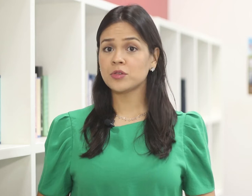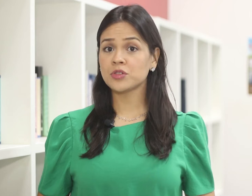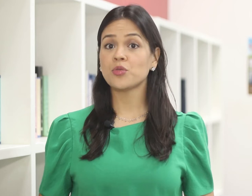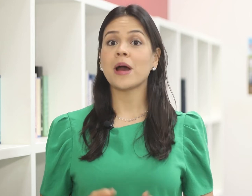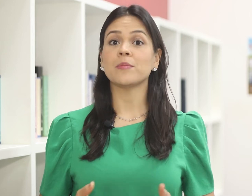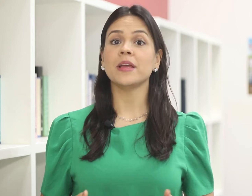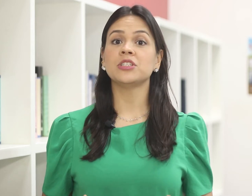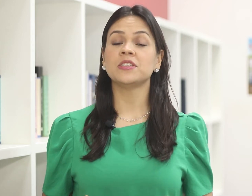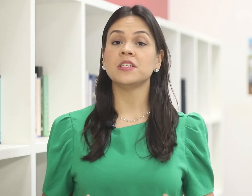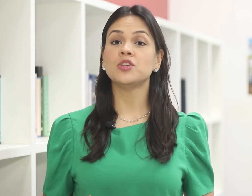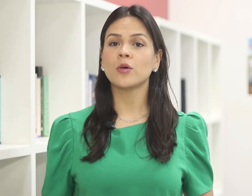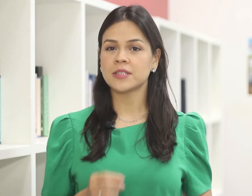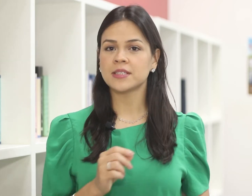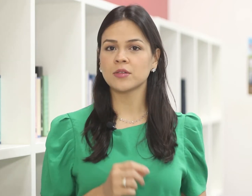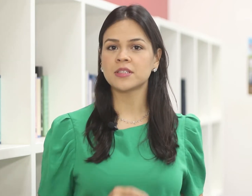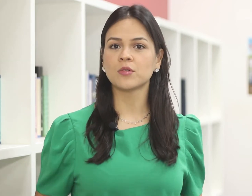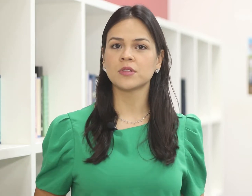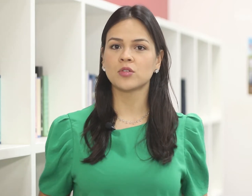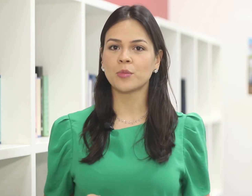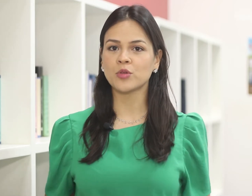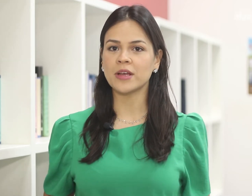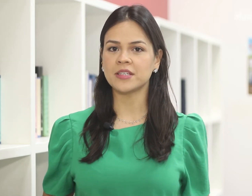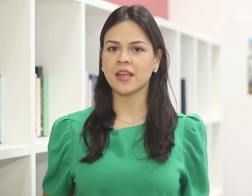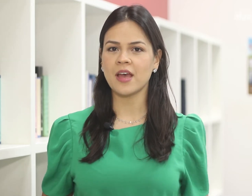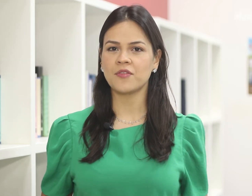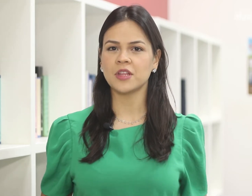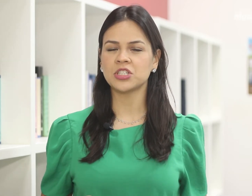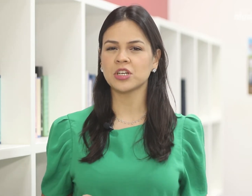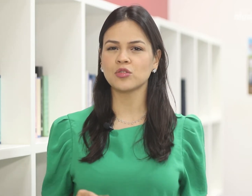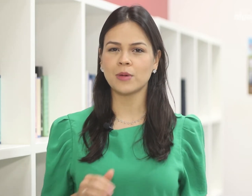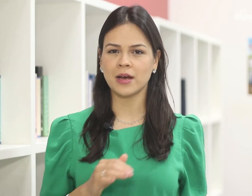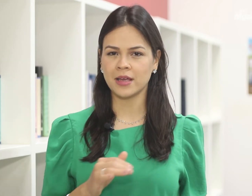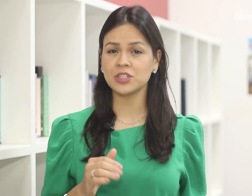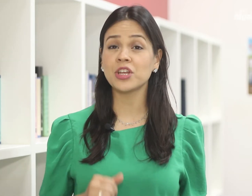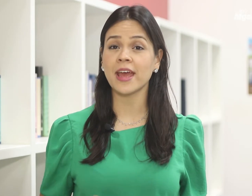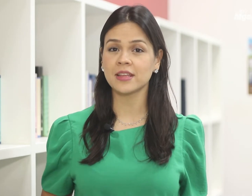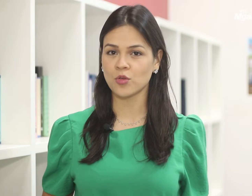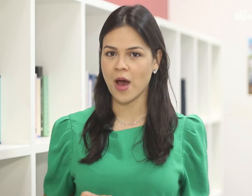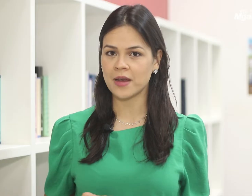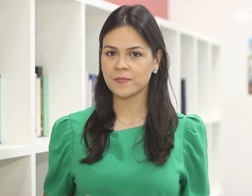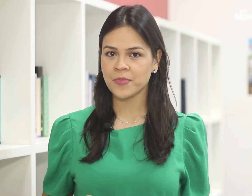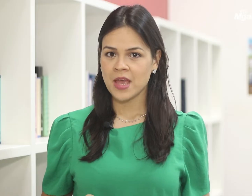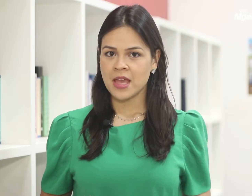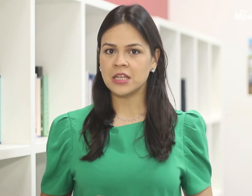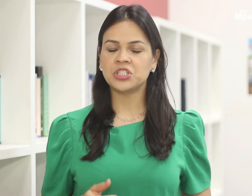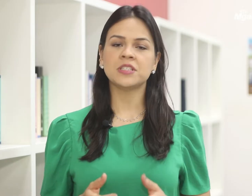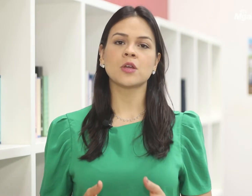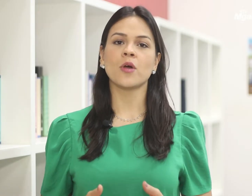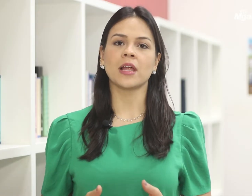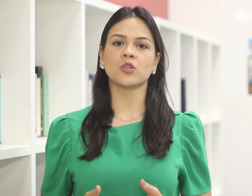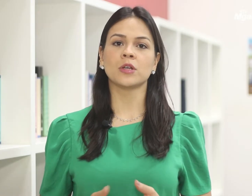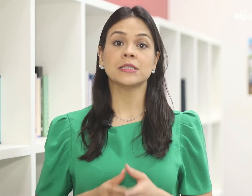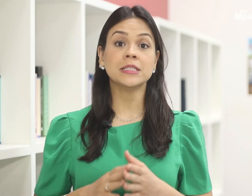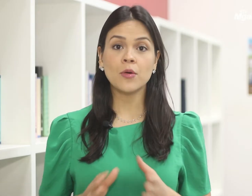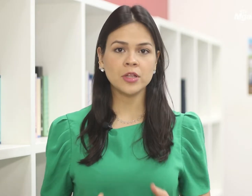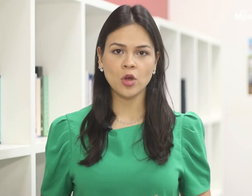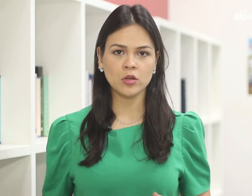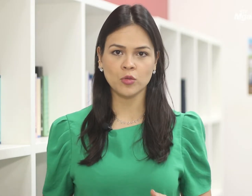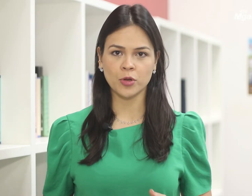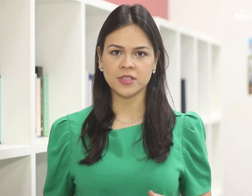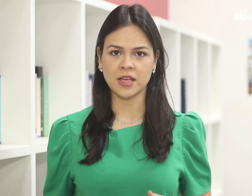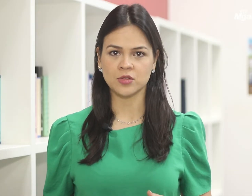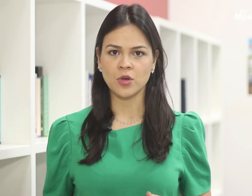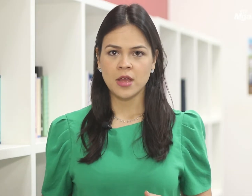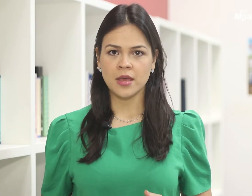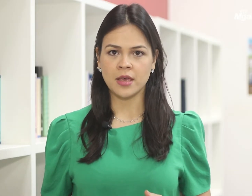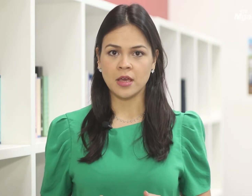O ministro Gilmar Mendes iniciou a sessão da segunda turma do STF deixando uma indireta no ar. Ele disse que o relator não é